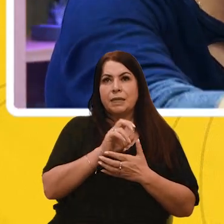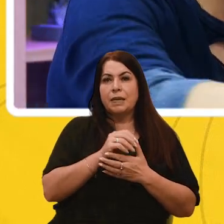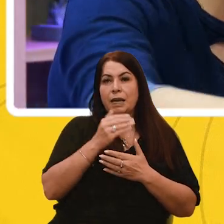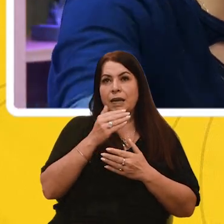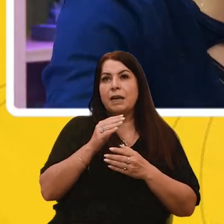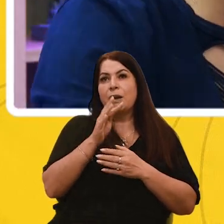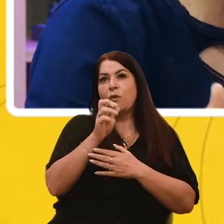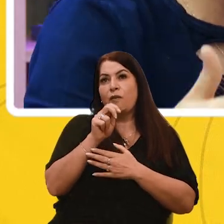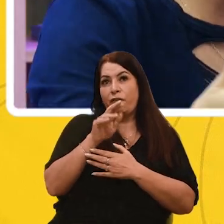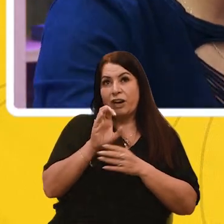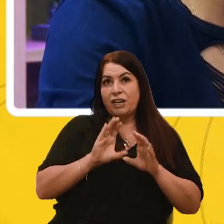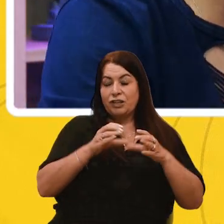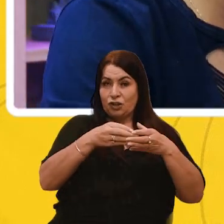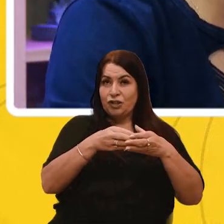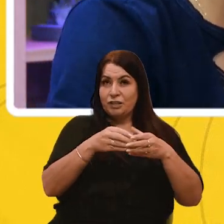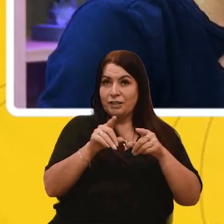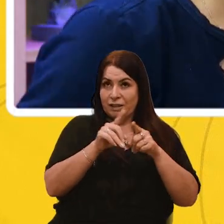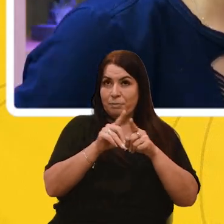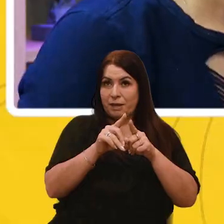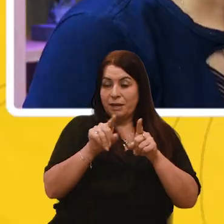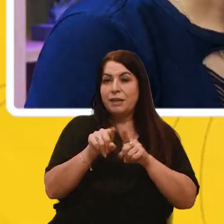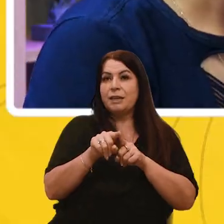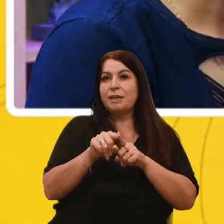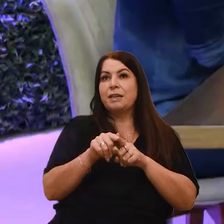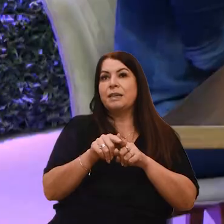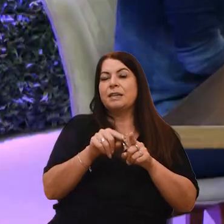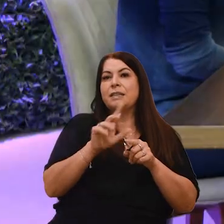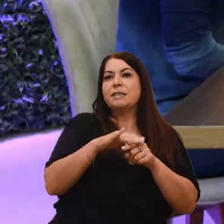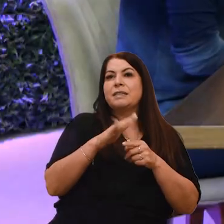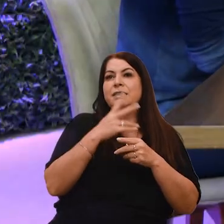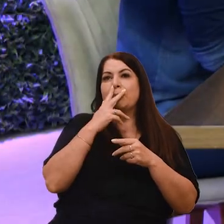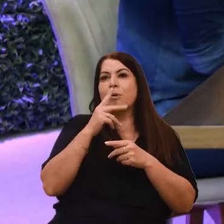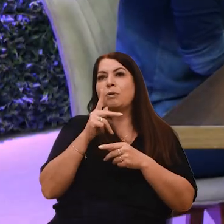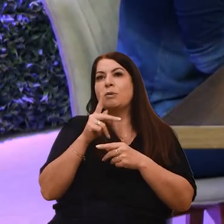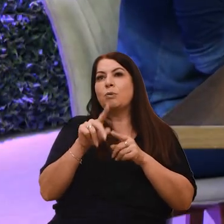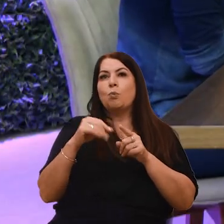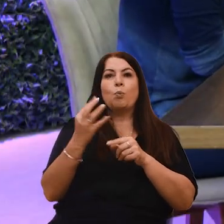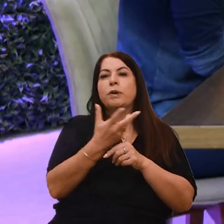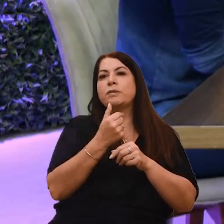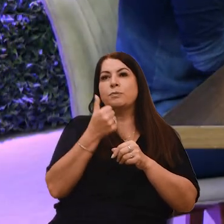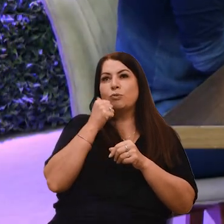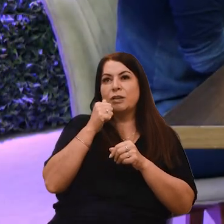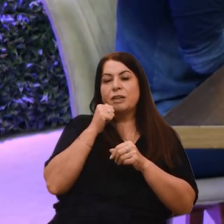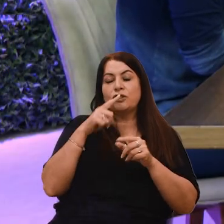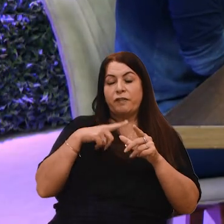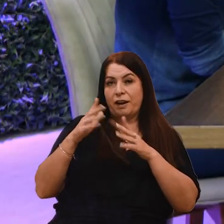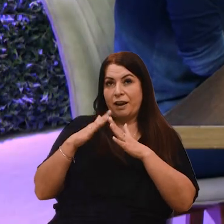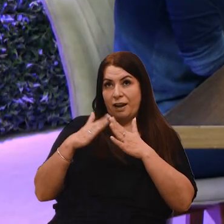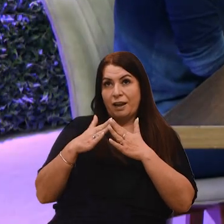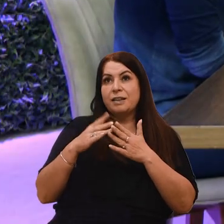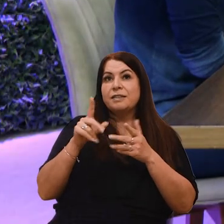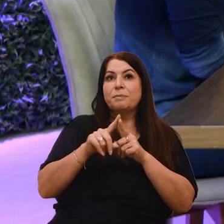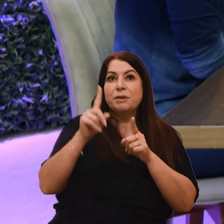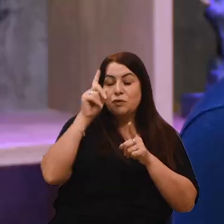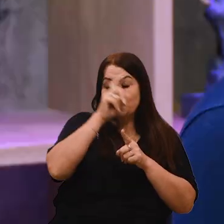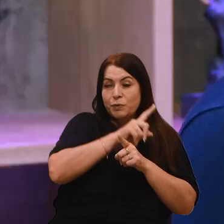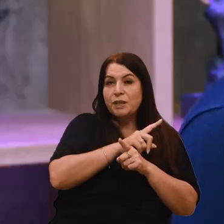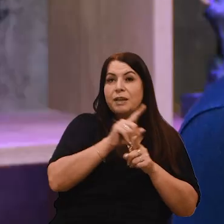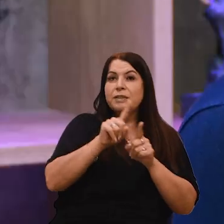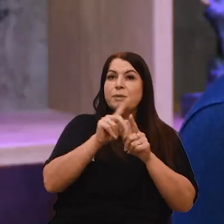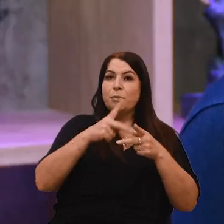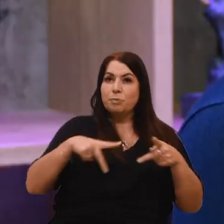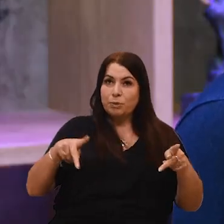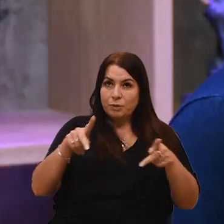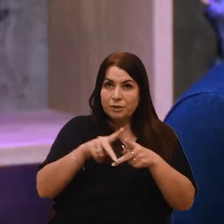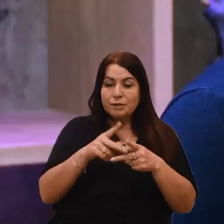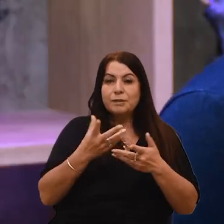frentes parlamentares que podem ser mais, frente, né? Sim, e a PEN, enquanto as mulheres estiverem na casa. Mas, então, todas as dificuldades que a